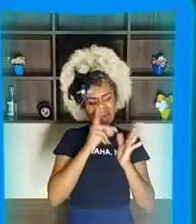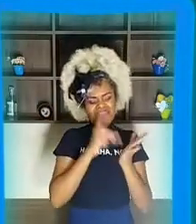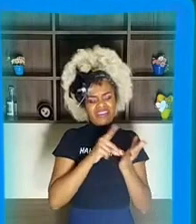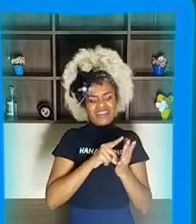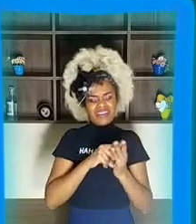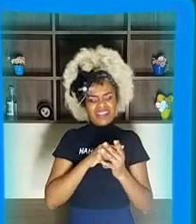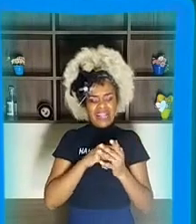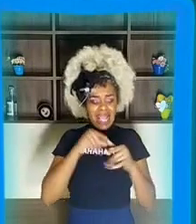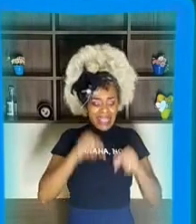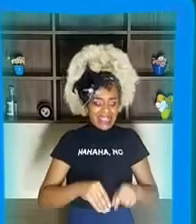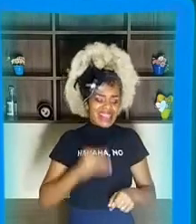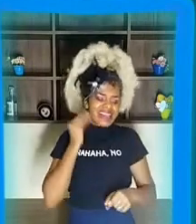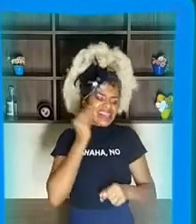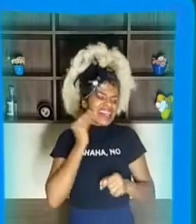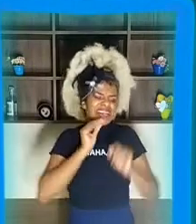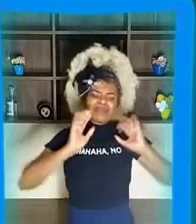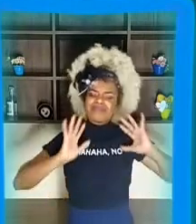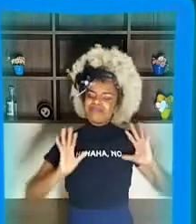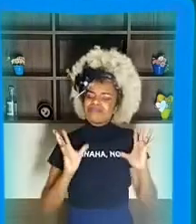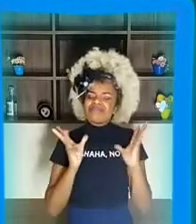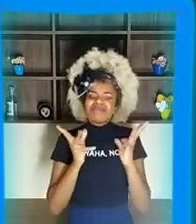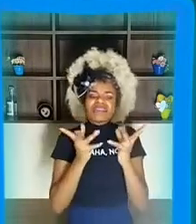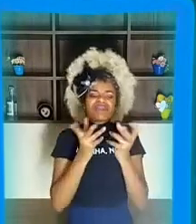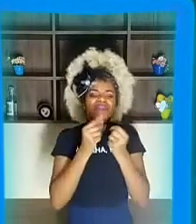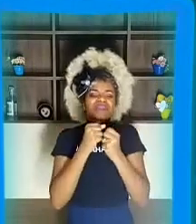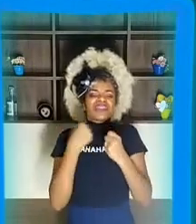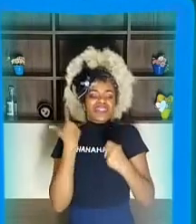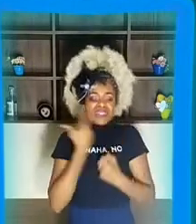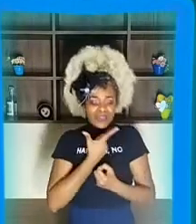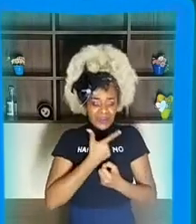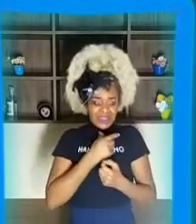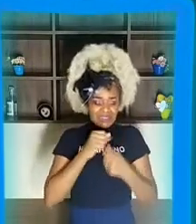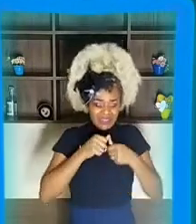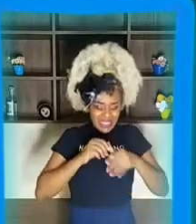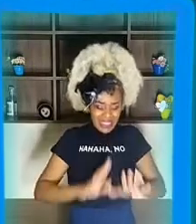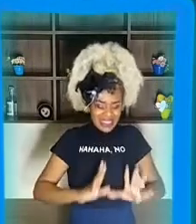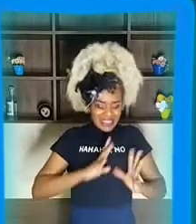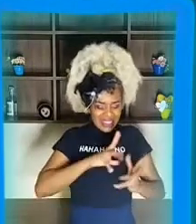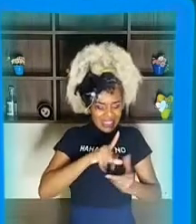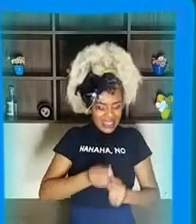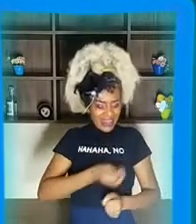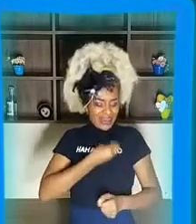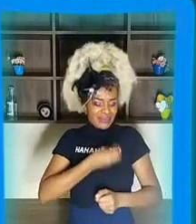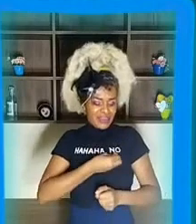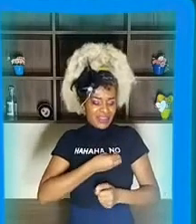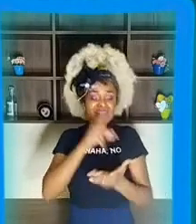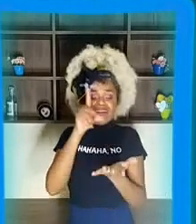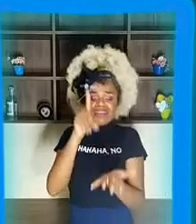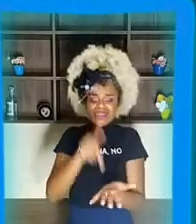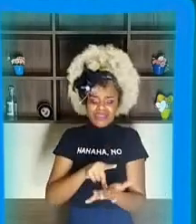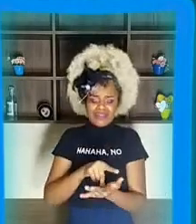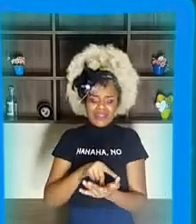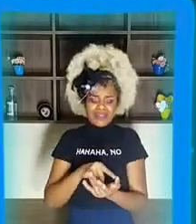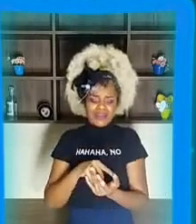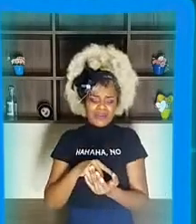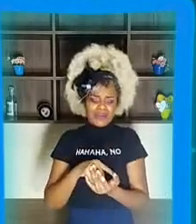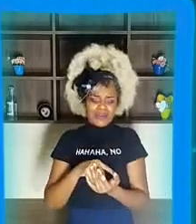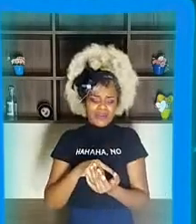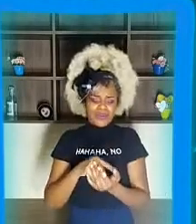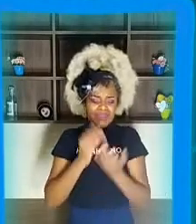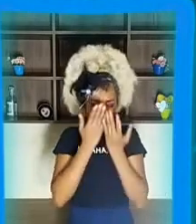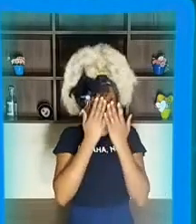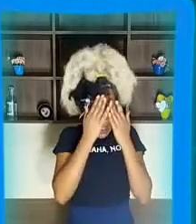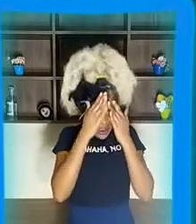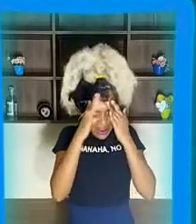maravilhosa, que nós tenhamos passado por essa terra, Senhor, de fato, abrindo as